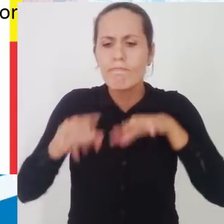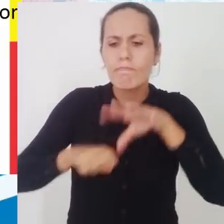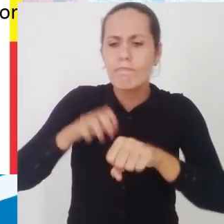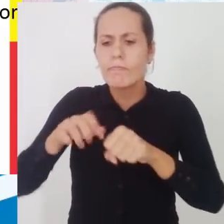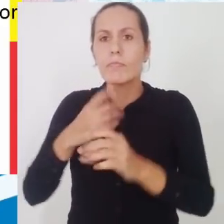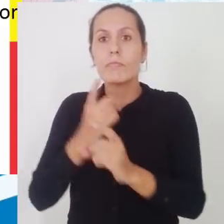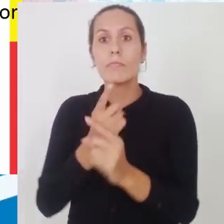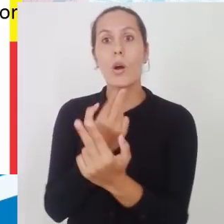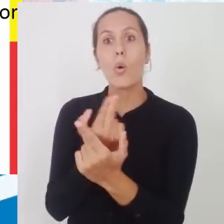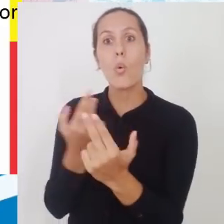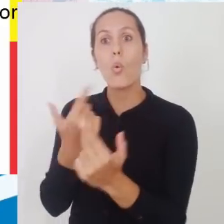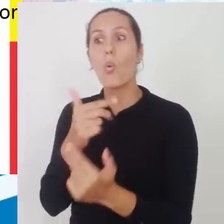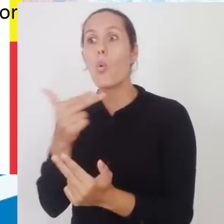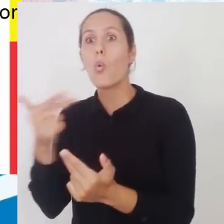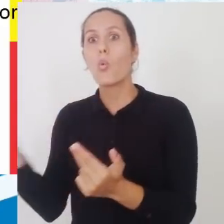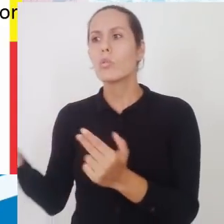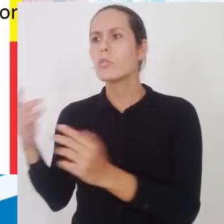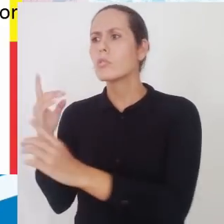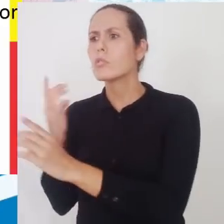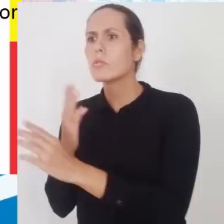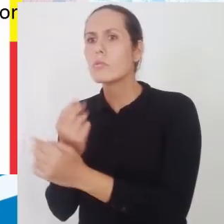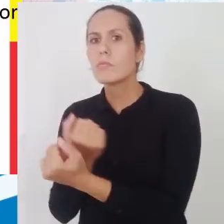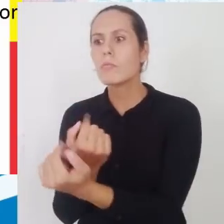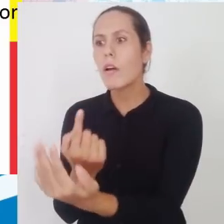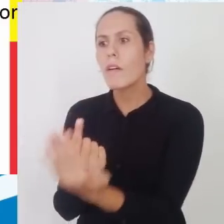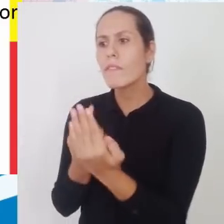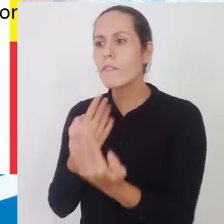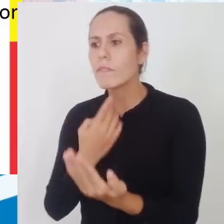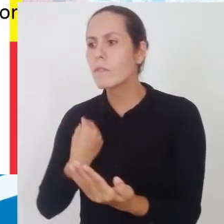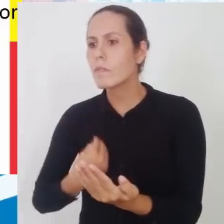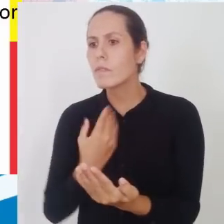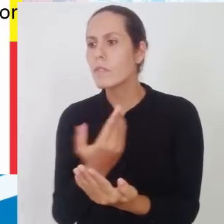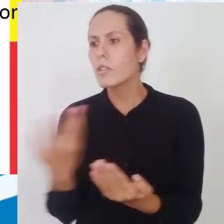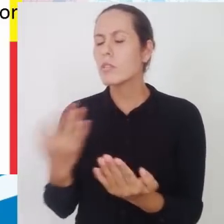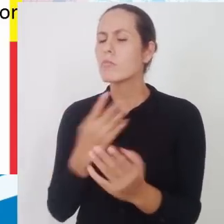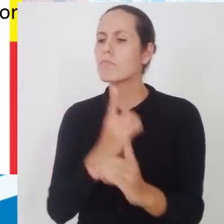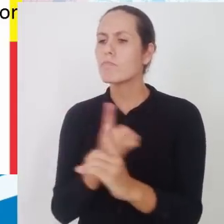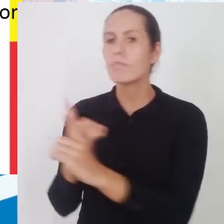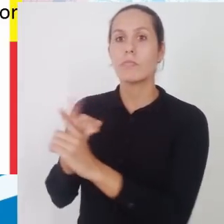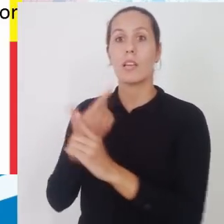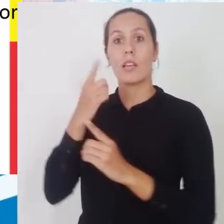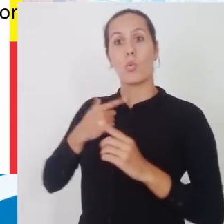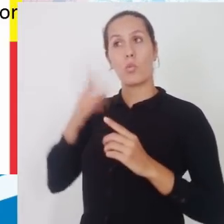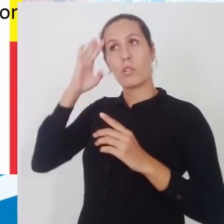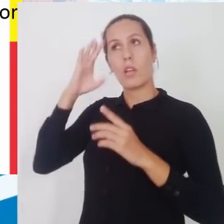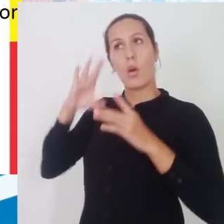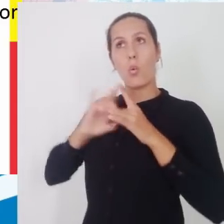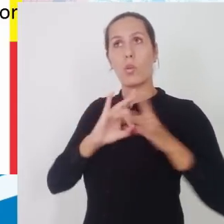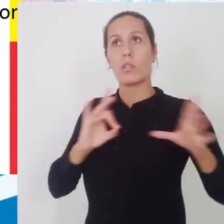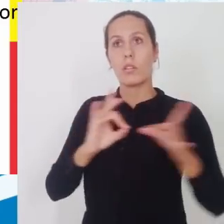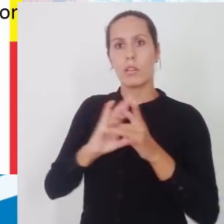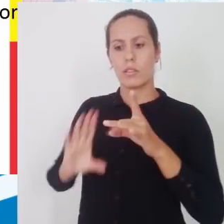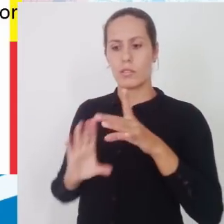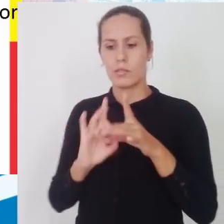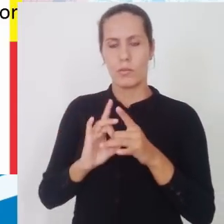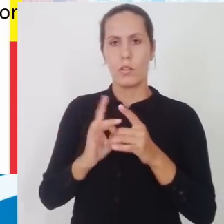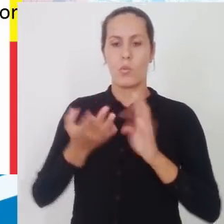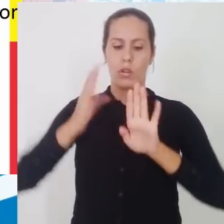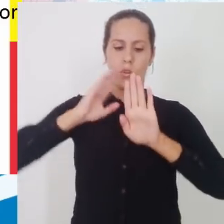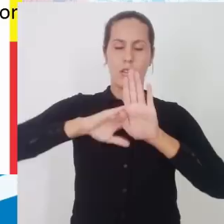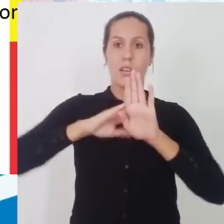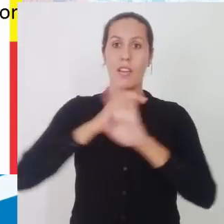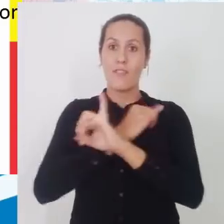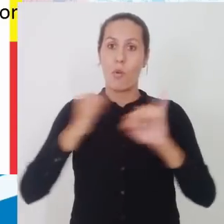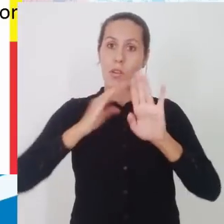O detetive tem que fazer novas conexões entre as suas informações. Essas novas conexões feitas por você são suas